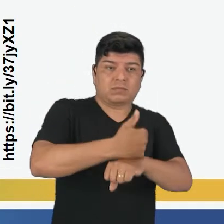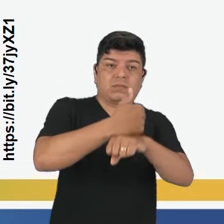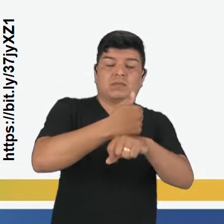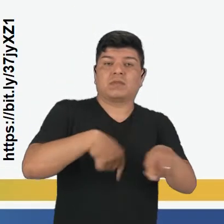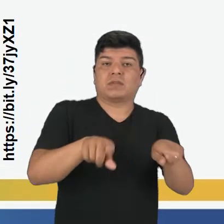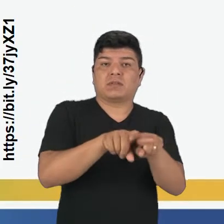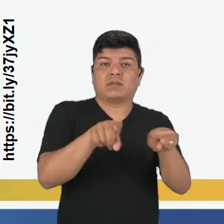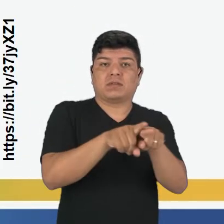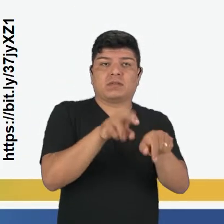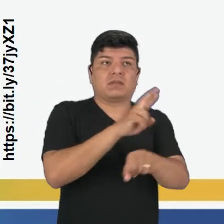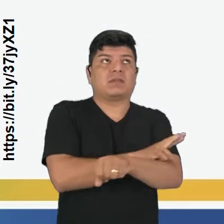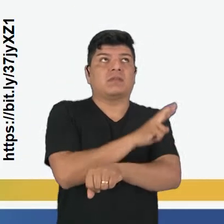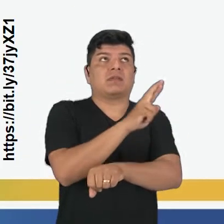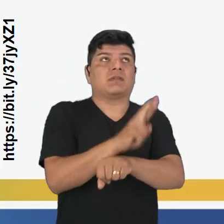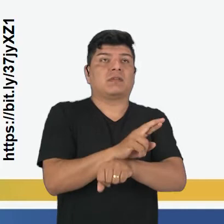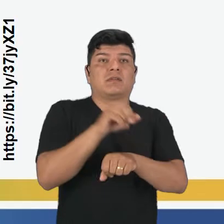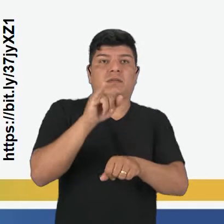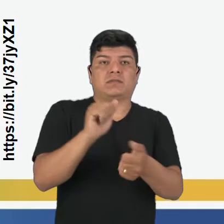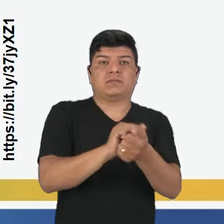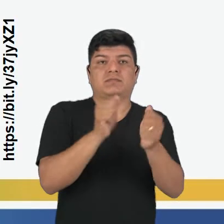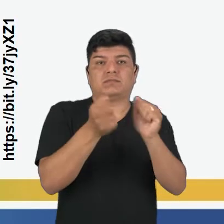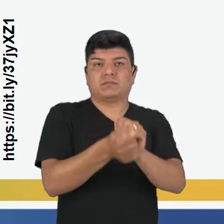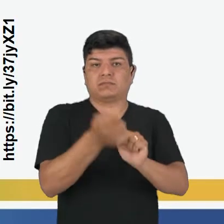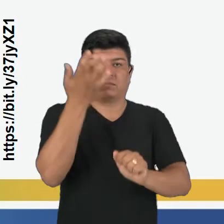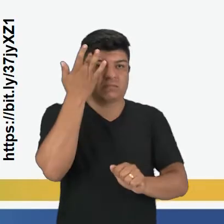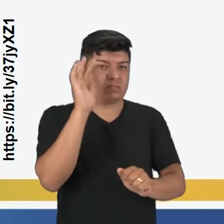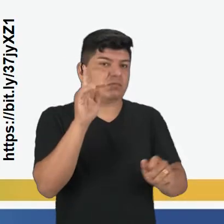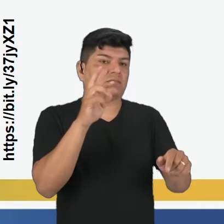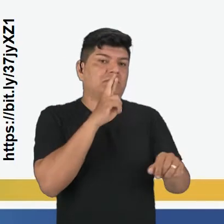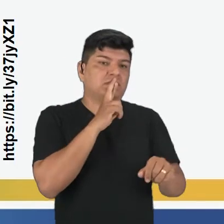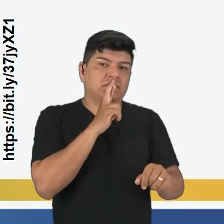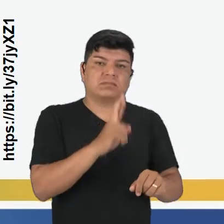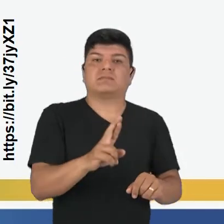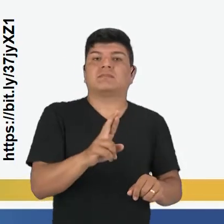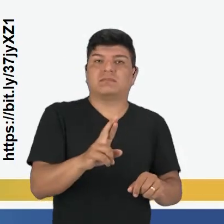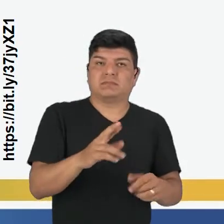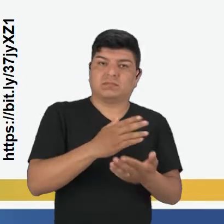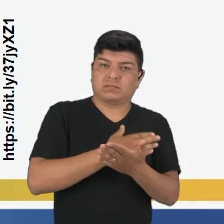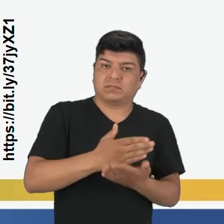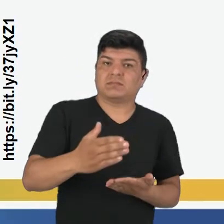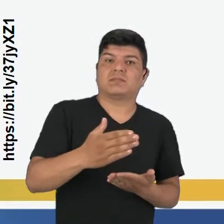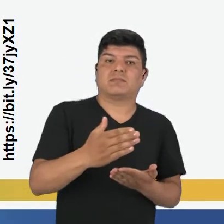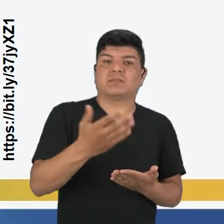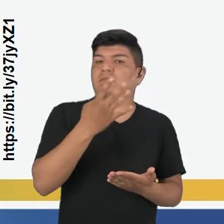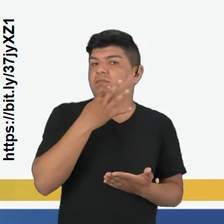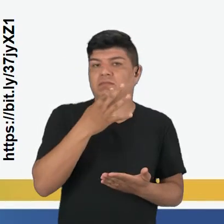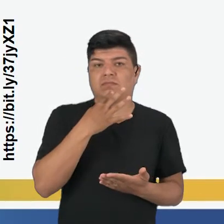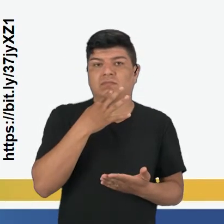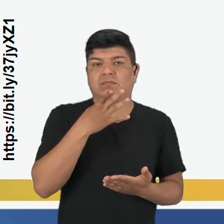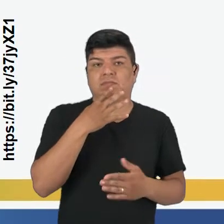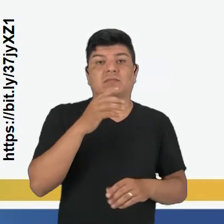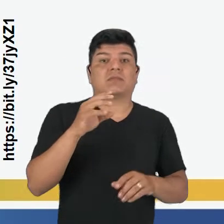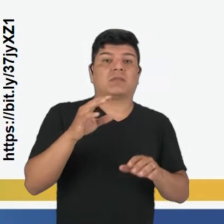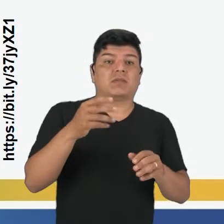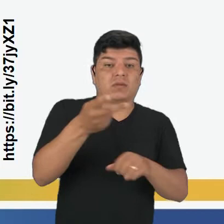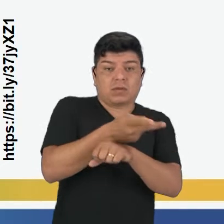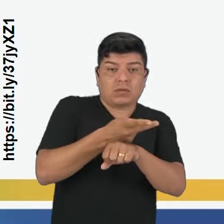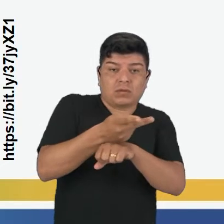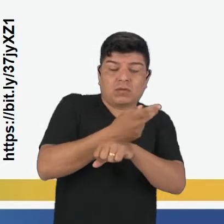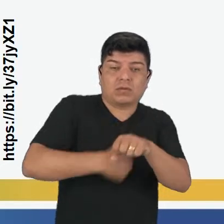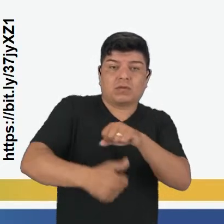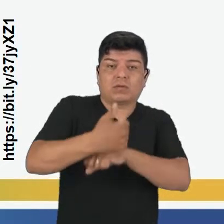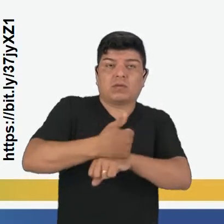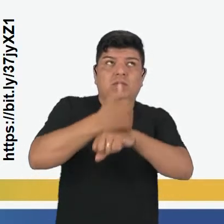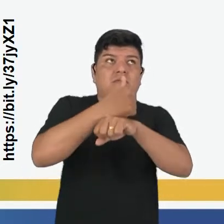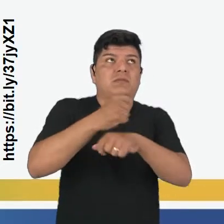dessa religião, se o adepto não souber responder, ele for um iniciante que não conhece direito, procure um líder. Ele vai